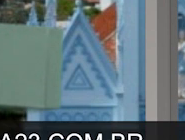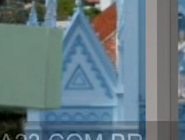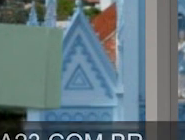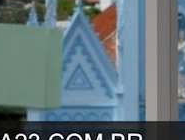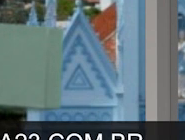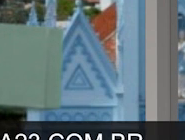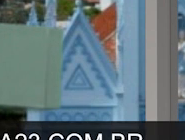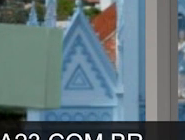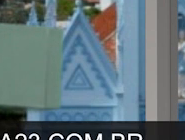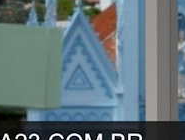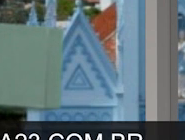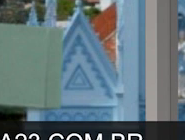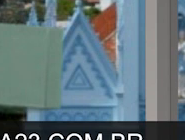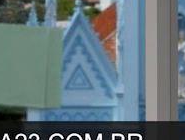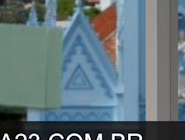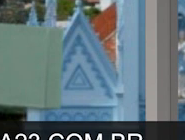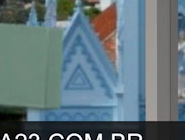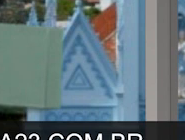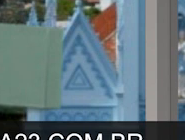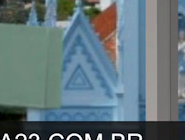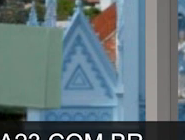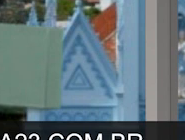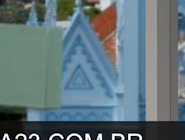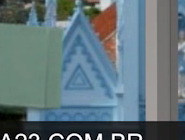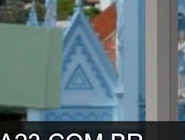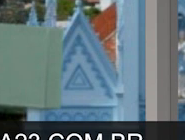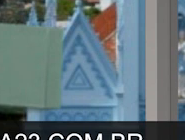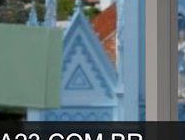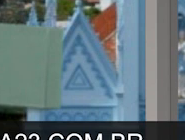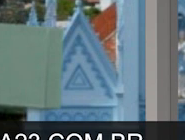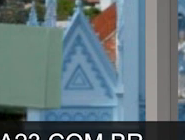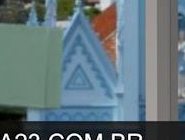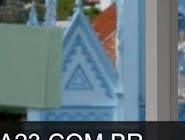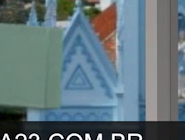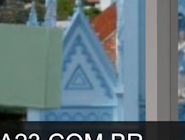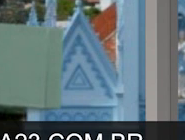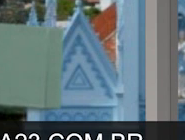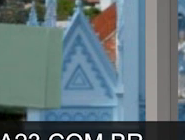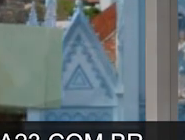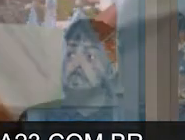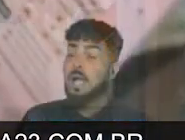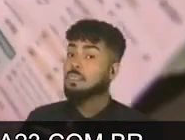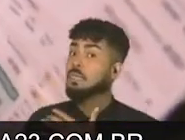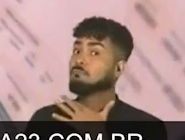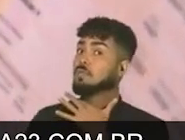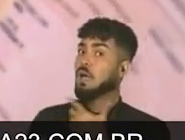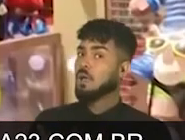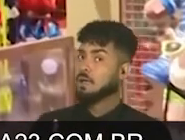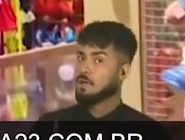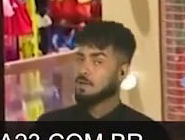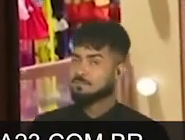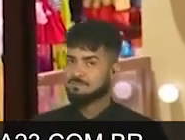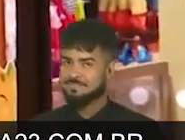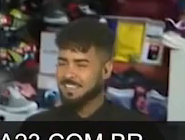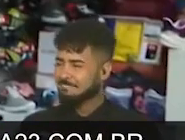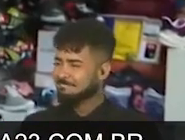pagar as dívidas? Não se preocupe, porque essa pergunta não é só sua, não, é da grande maioria, veja só. Pagar os boletos ou